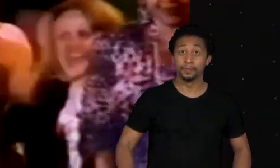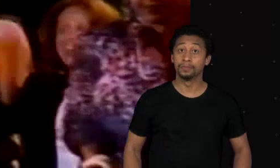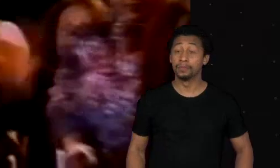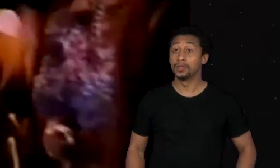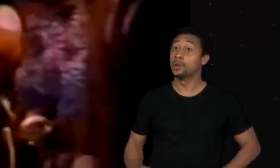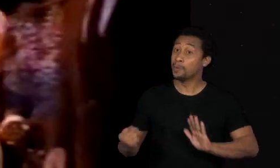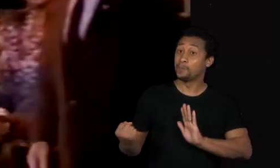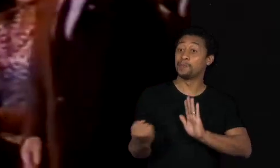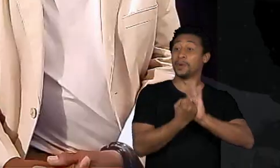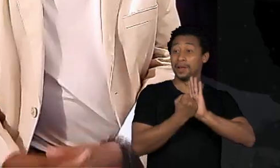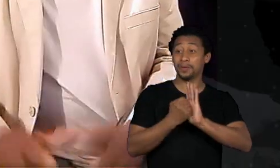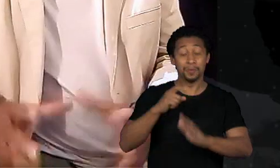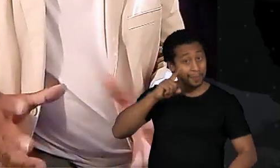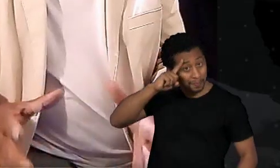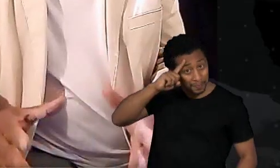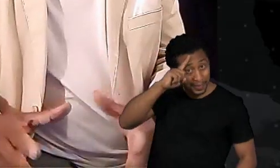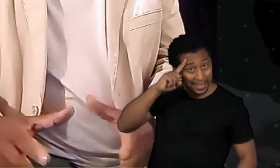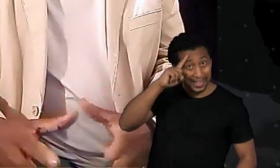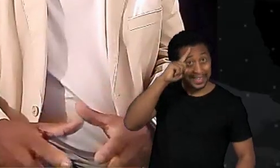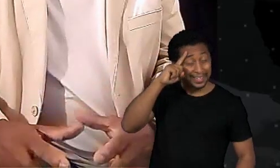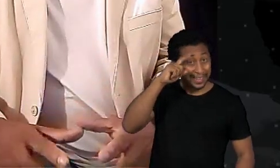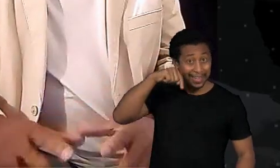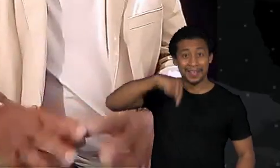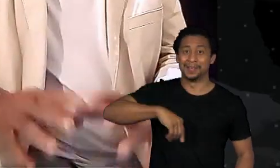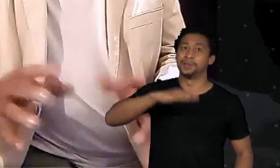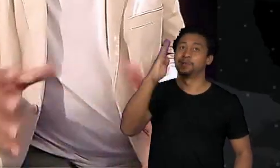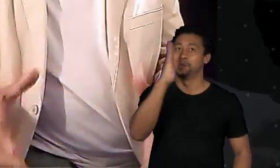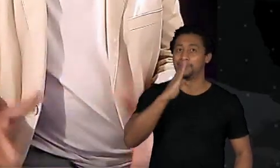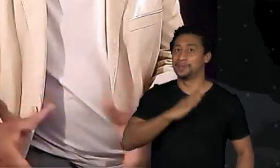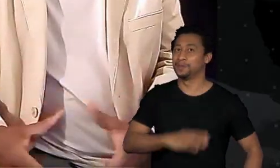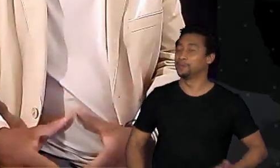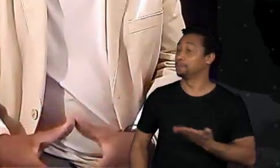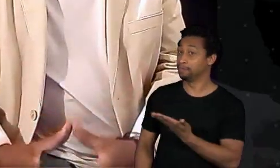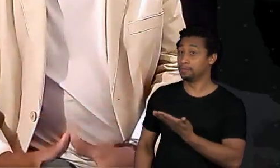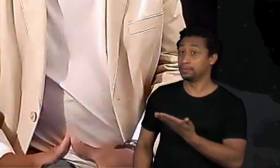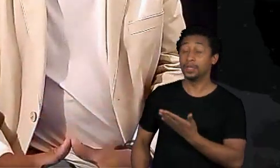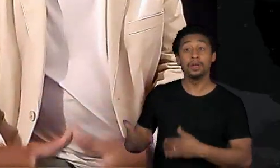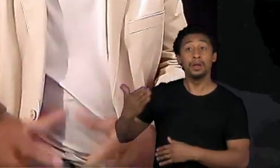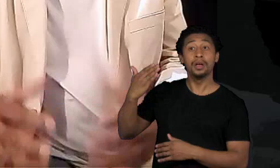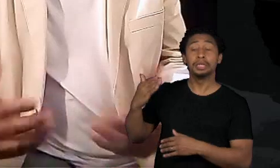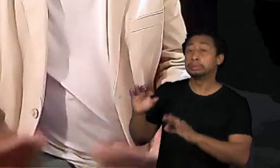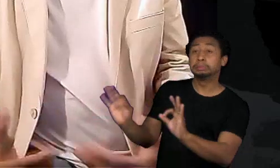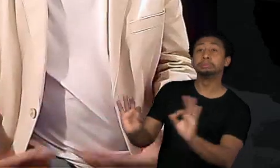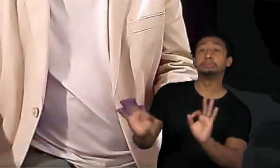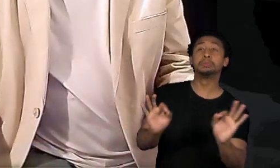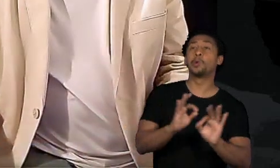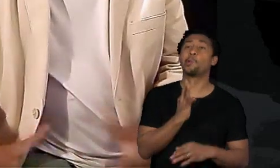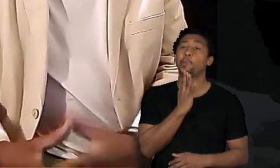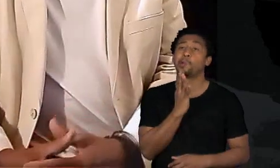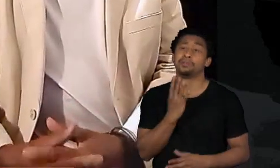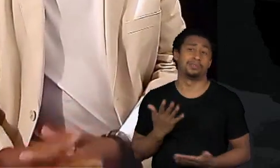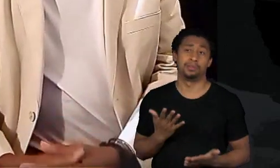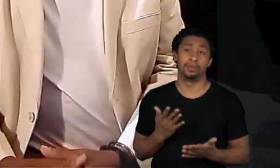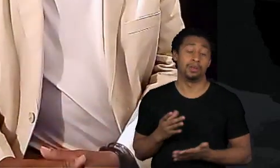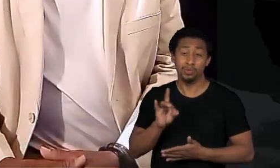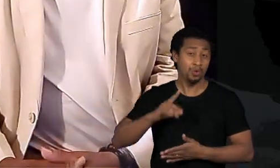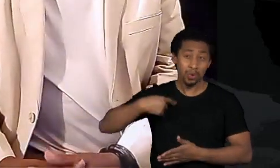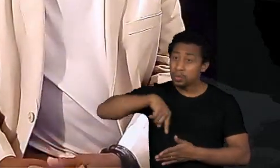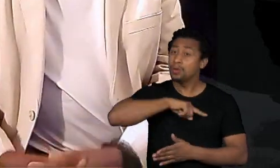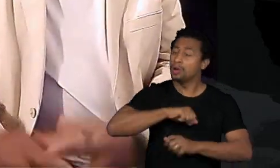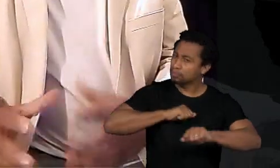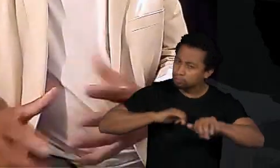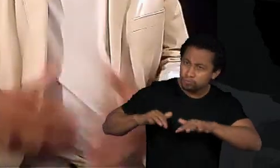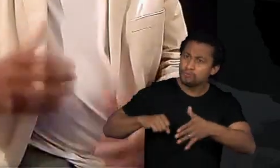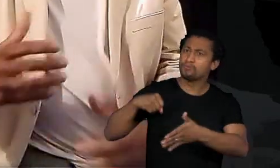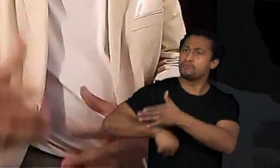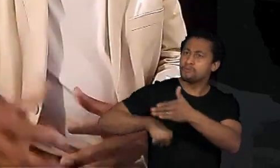Mandela ao Brasil. Nesse momento, ninguém conhecia Nelson Mandela, a não ser nós, militantes do movimento negro, né?